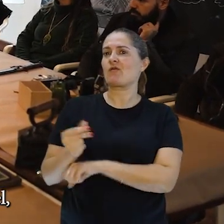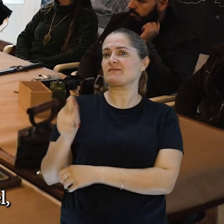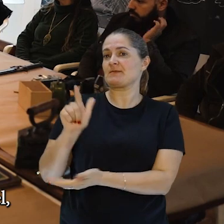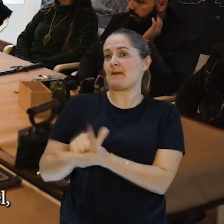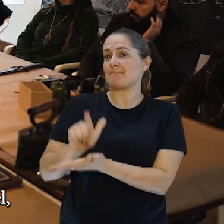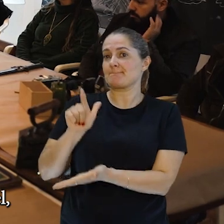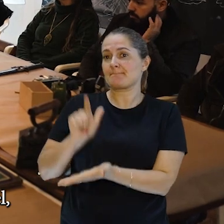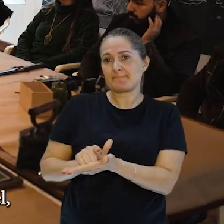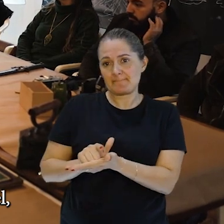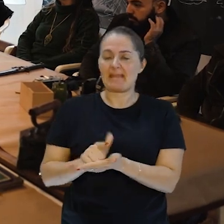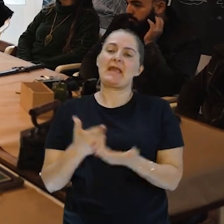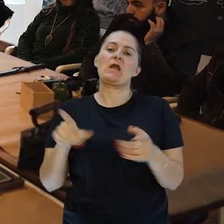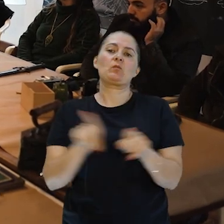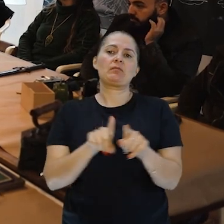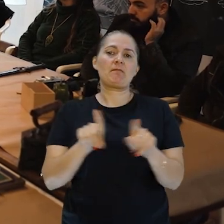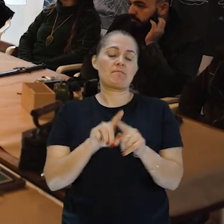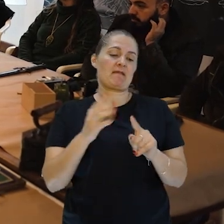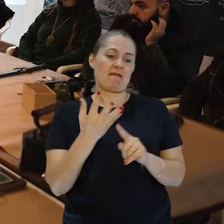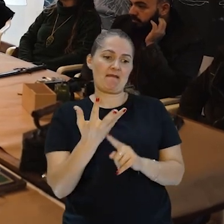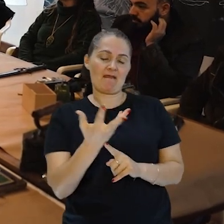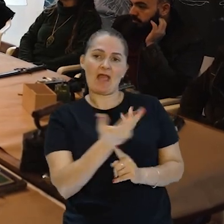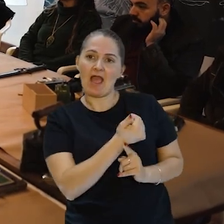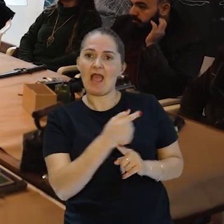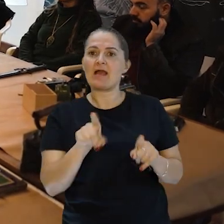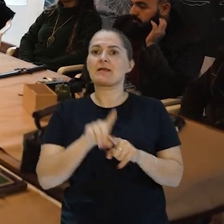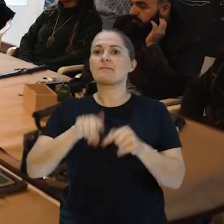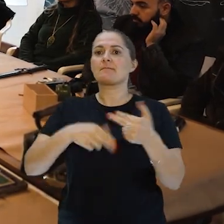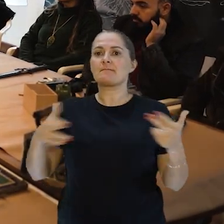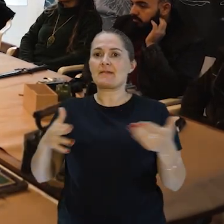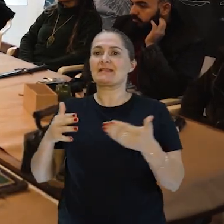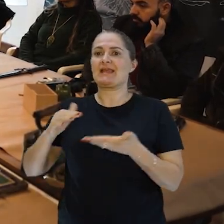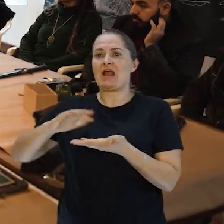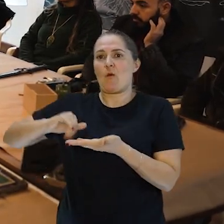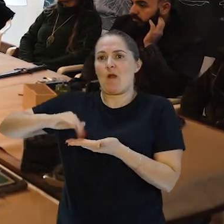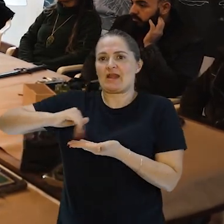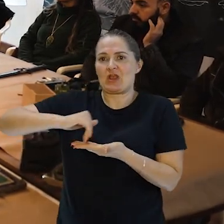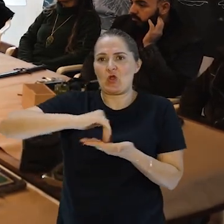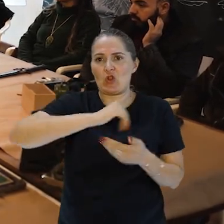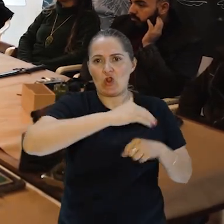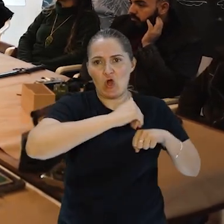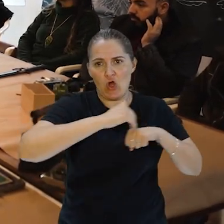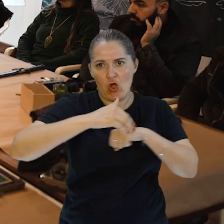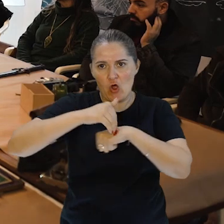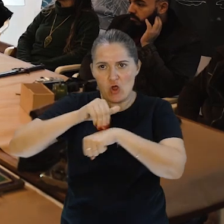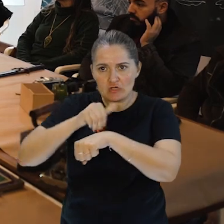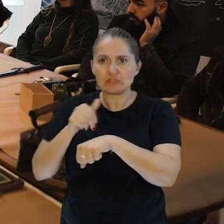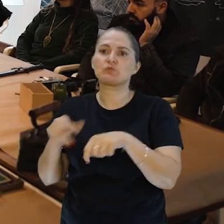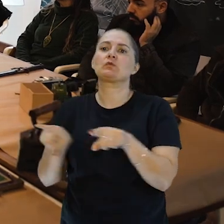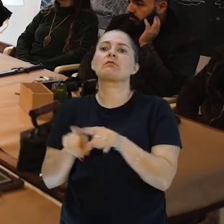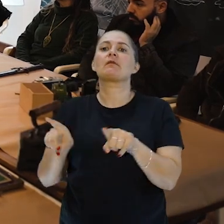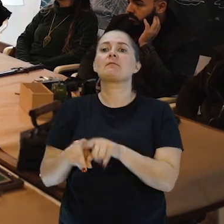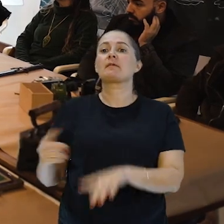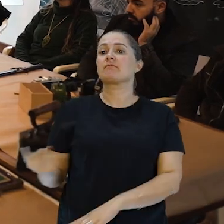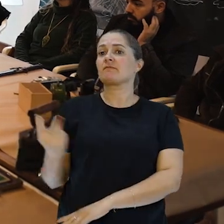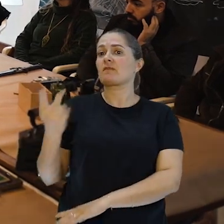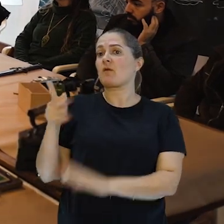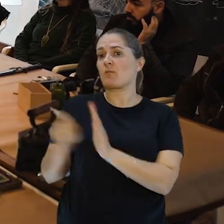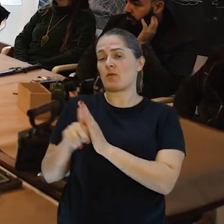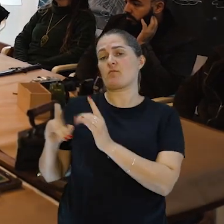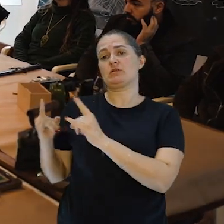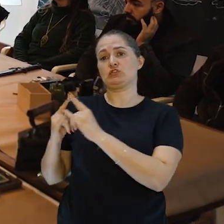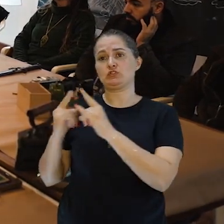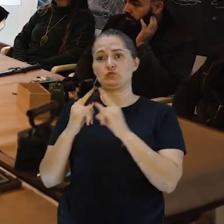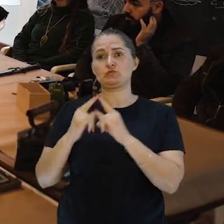né, em conservação de papel, de arte, de materiais arqueológicos, né, que também é de grande valor